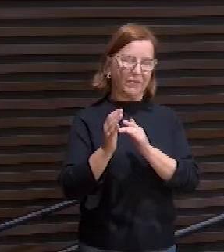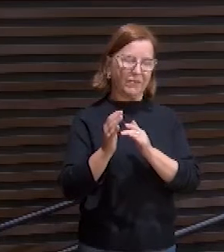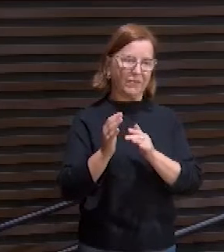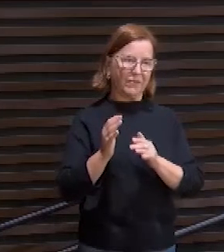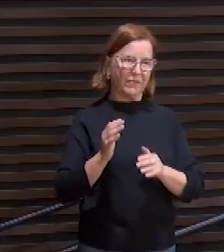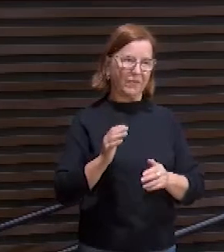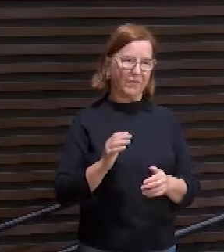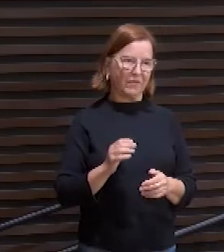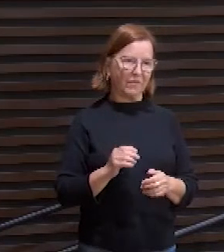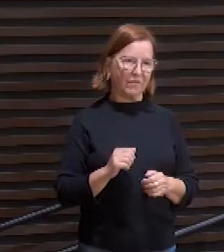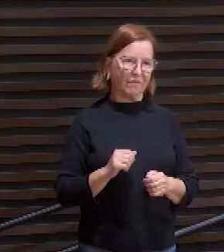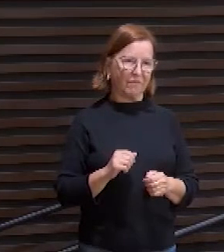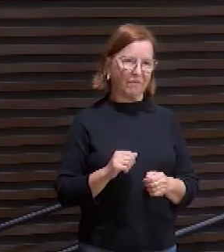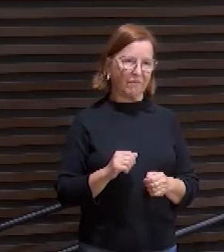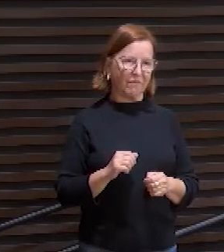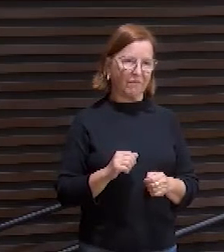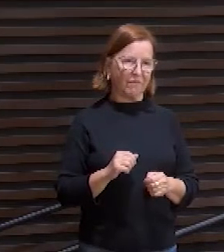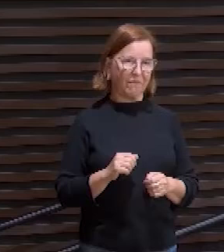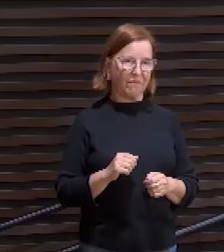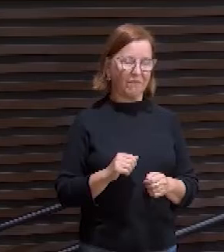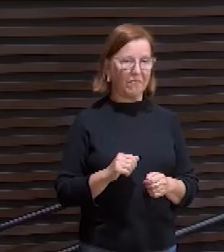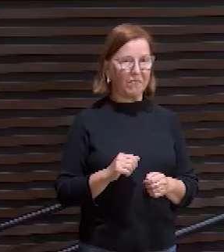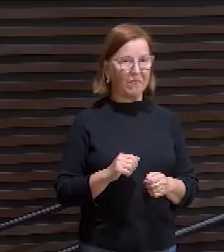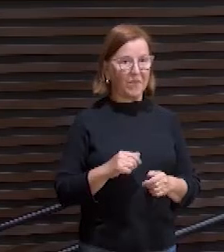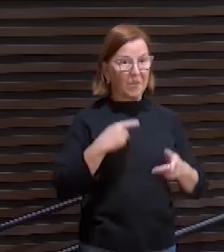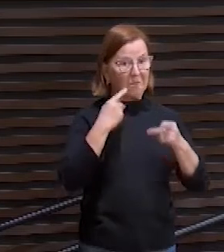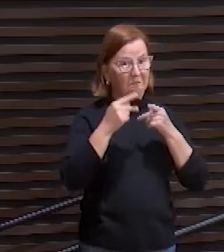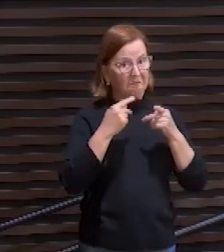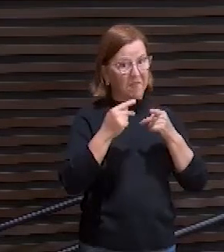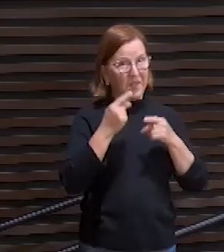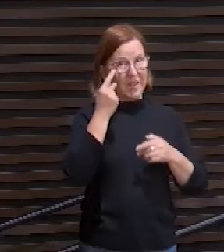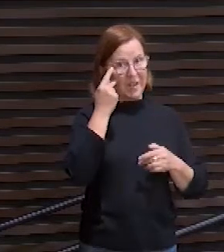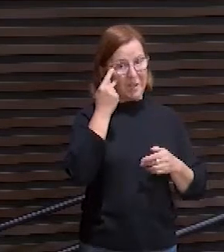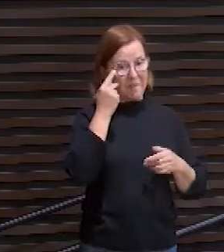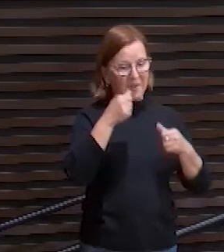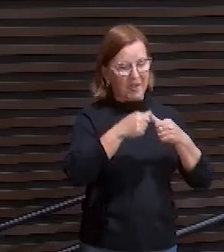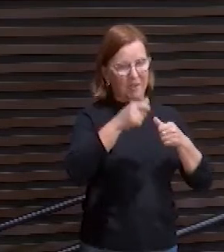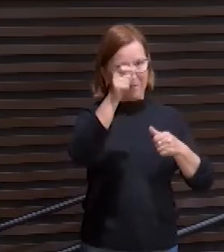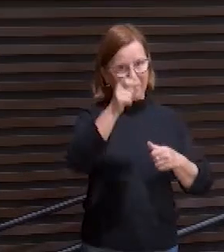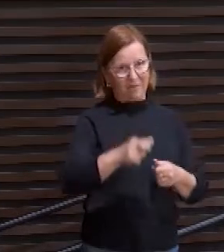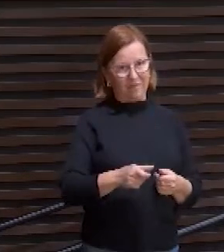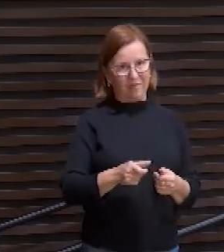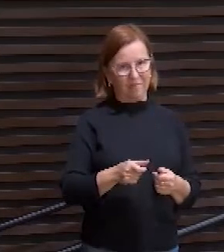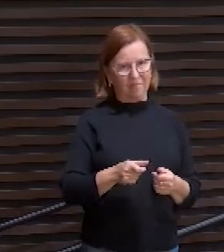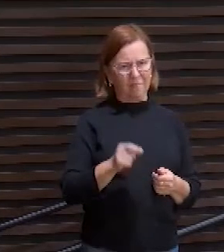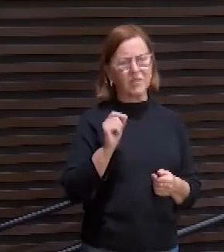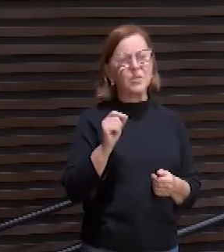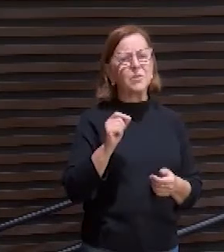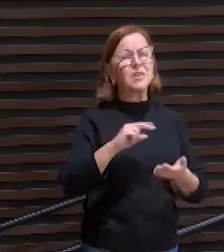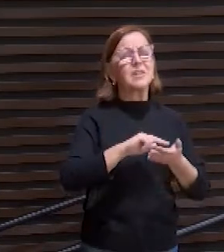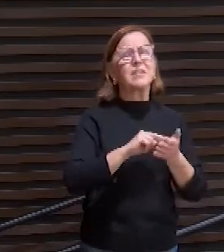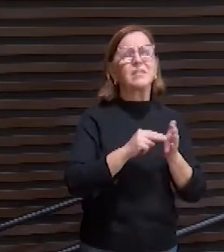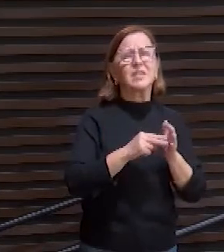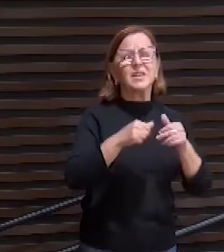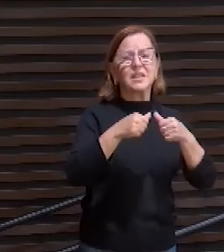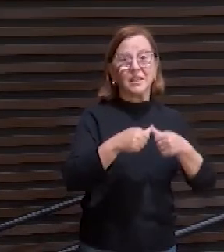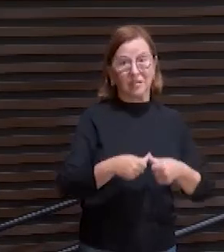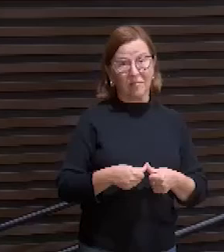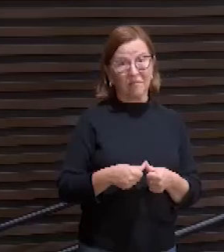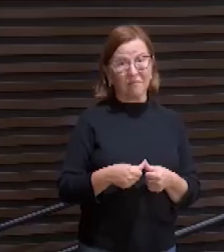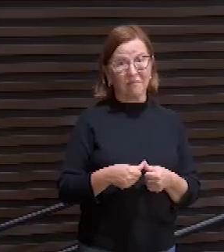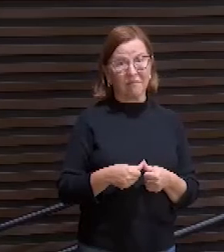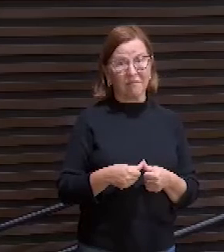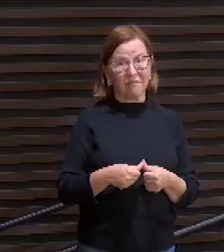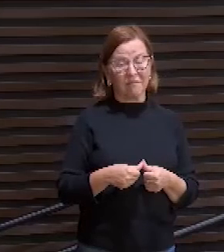uma pontuação para essa pessoa. E do que nós estamos falando aqui? Né?